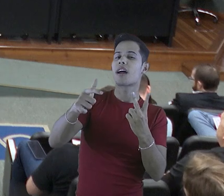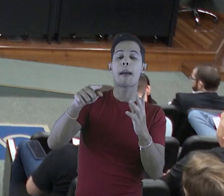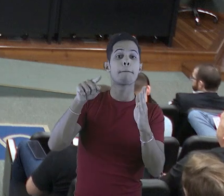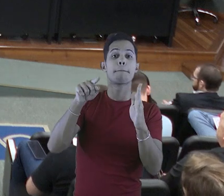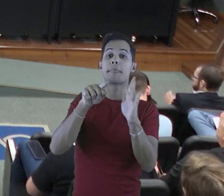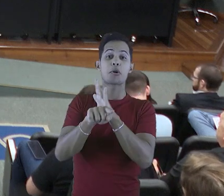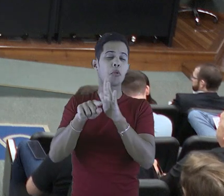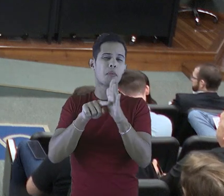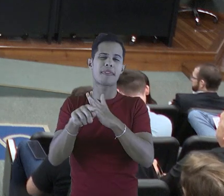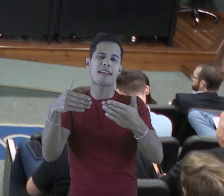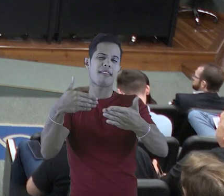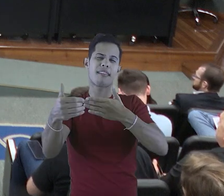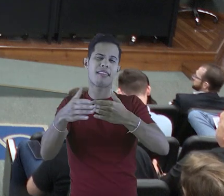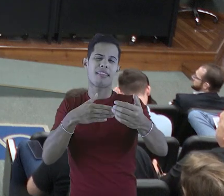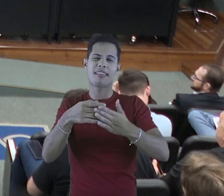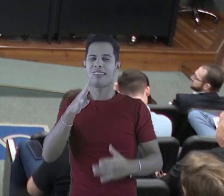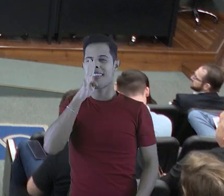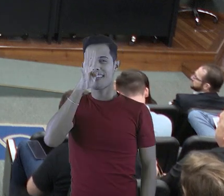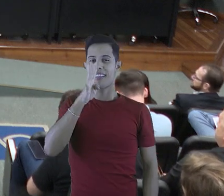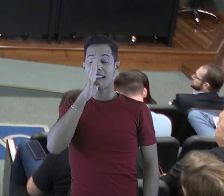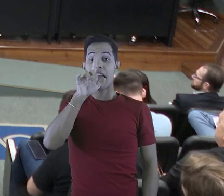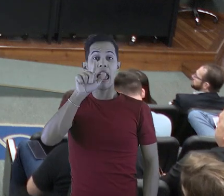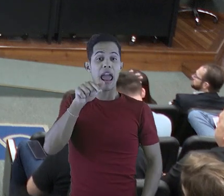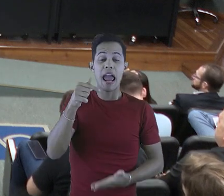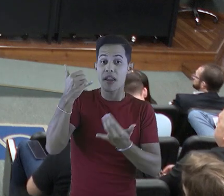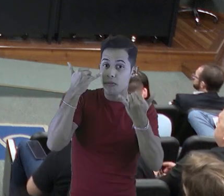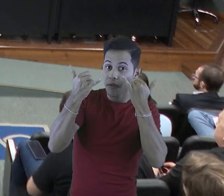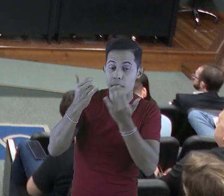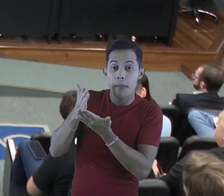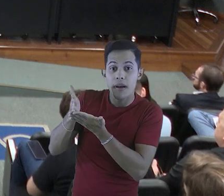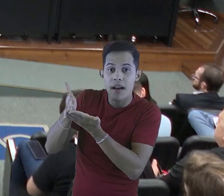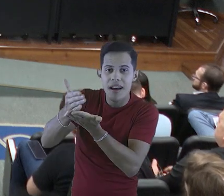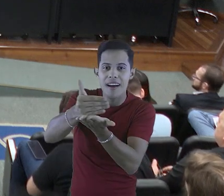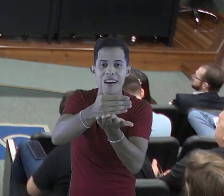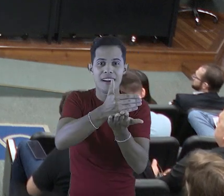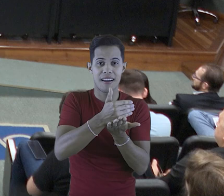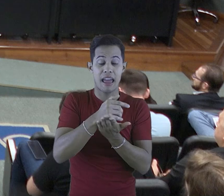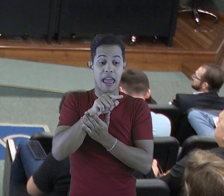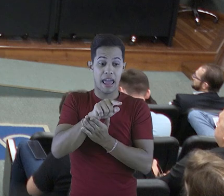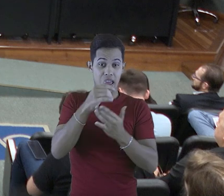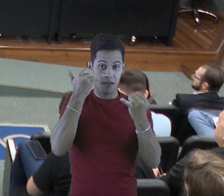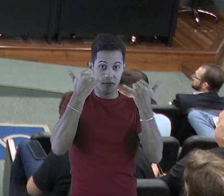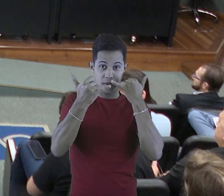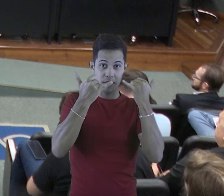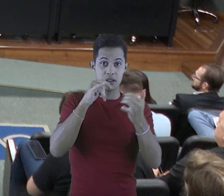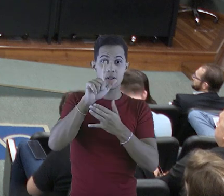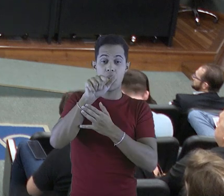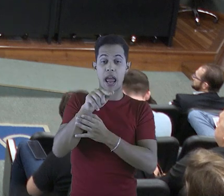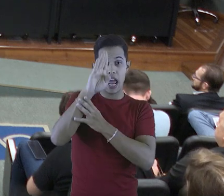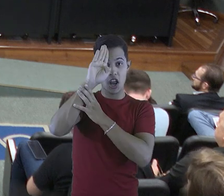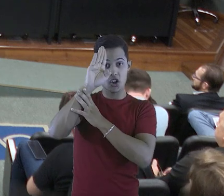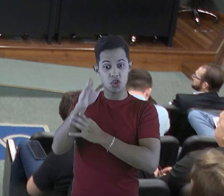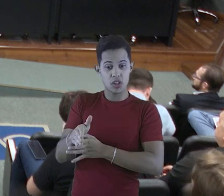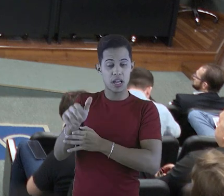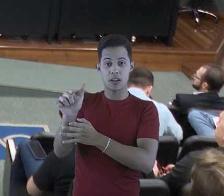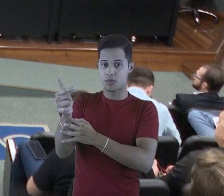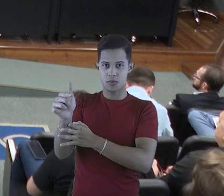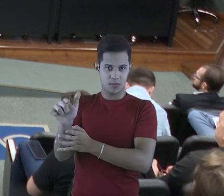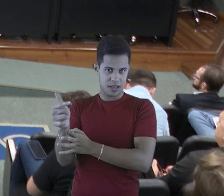você vai alimentando. Isso tudo é captação de dados. Então, esses são dados indiretos.